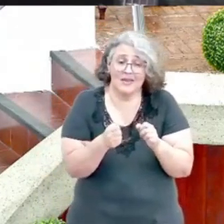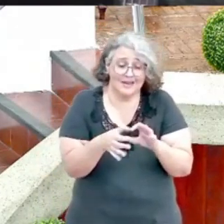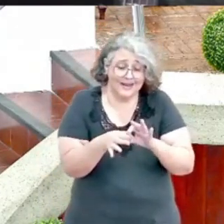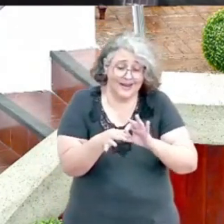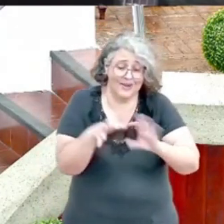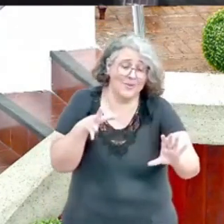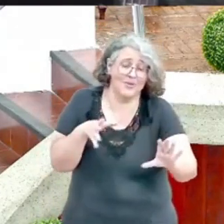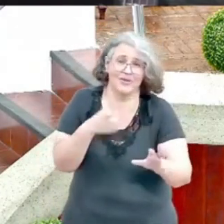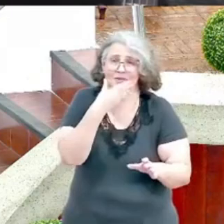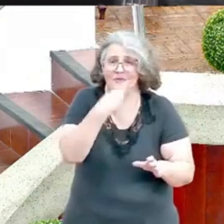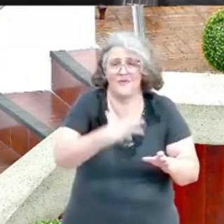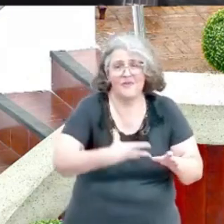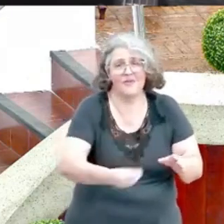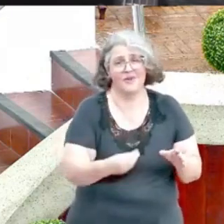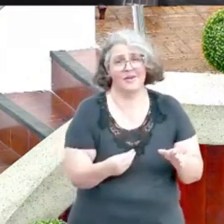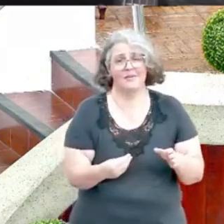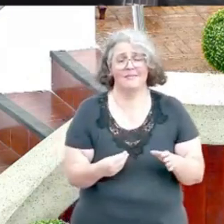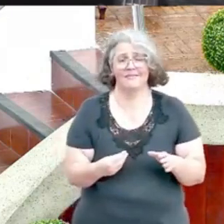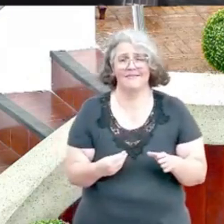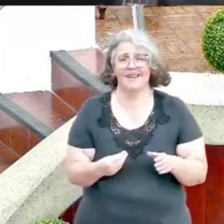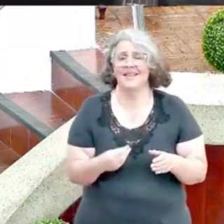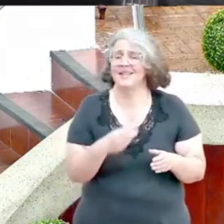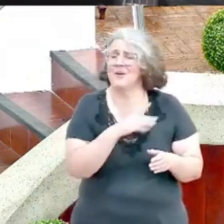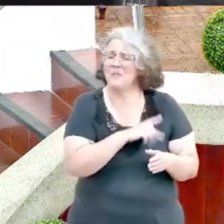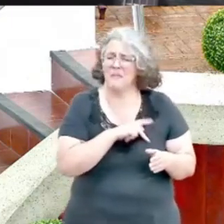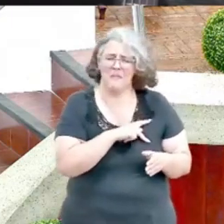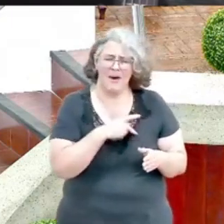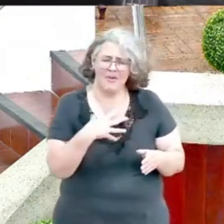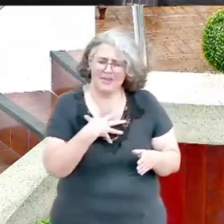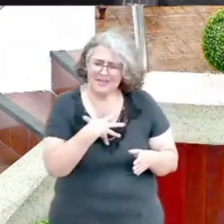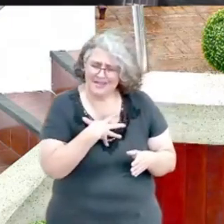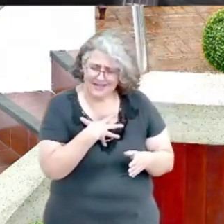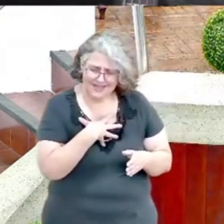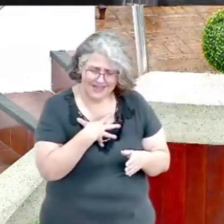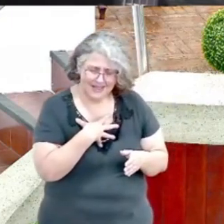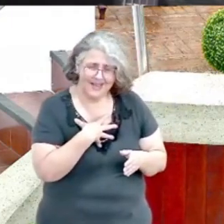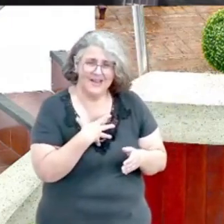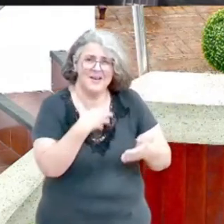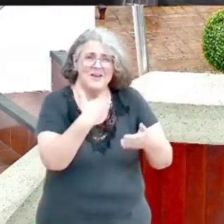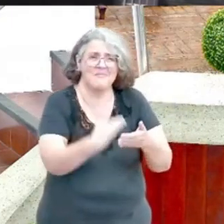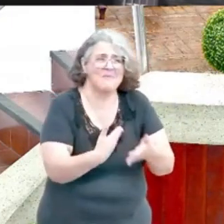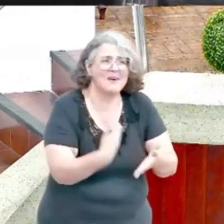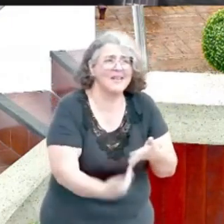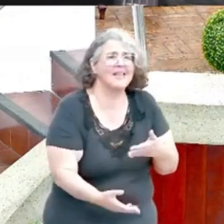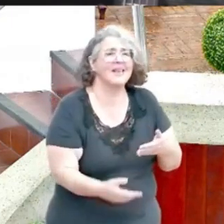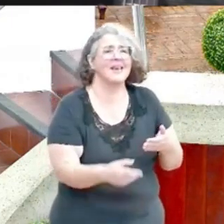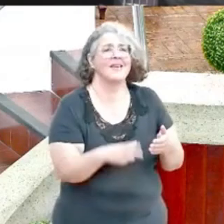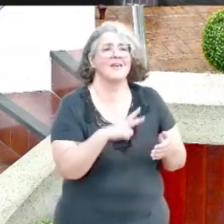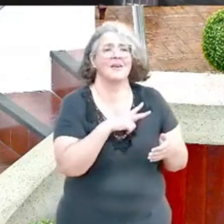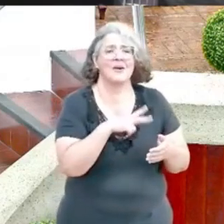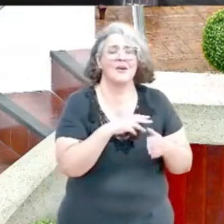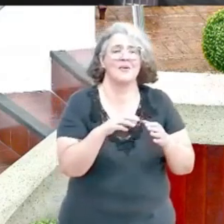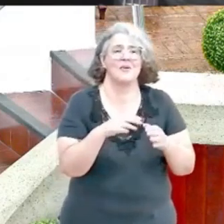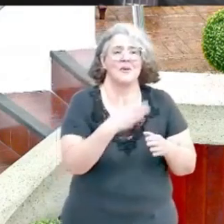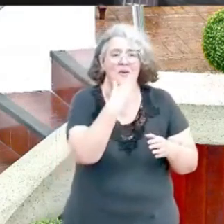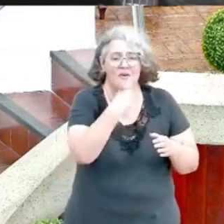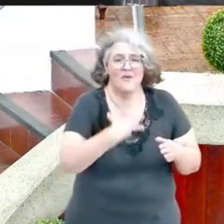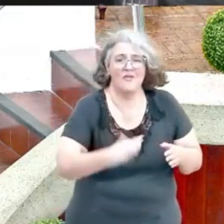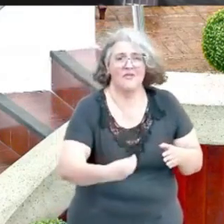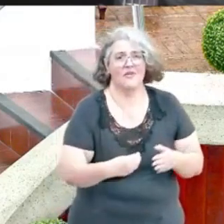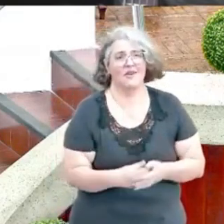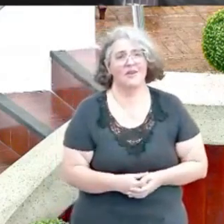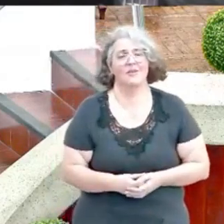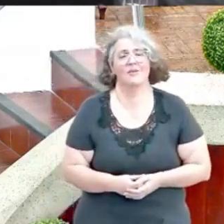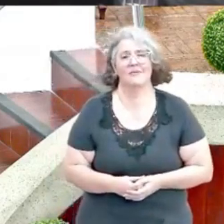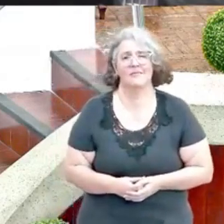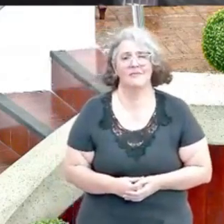sentia como se ele tivesse perdido os seus próprios filhos. E mesmo que estivesse longe dos